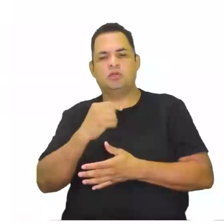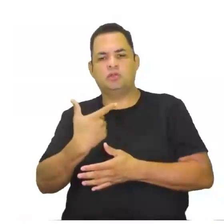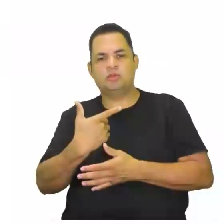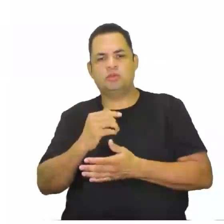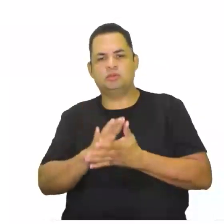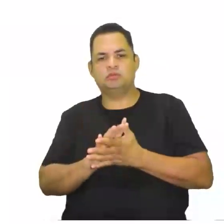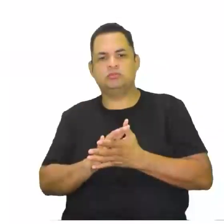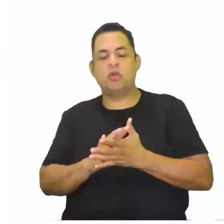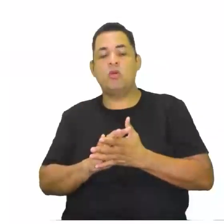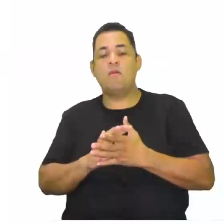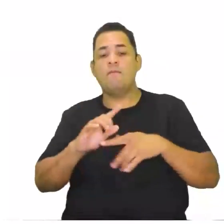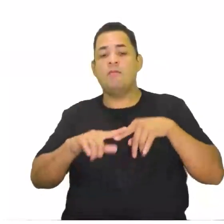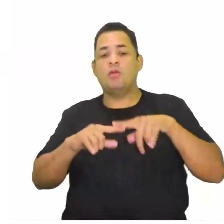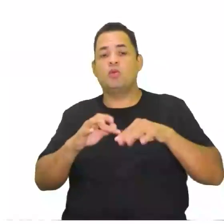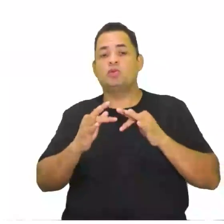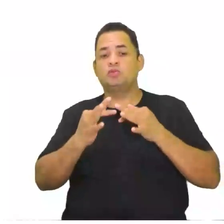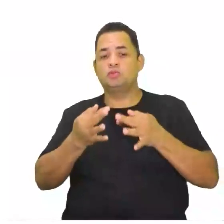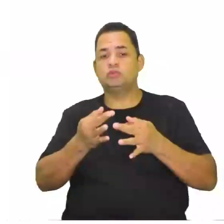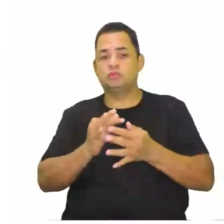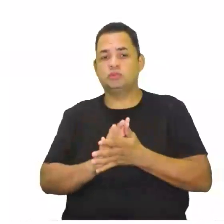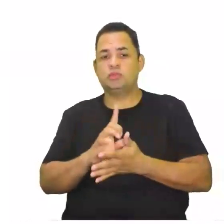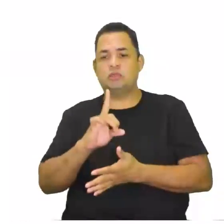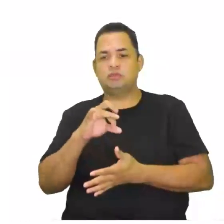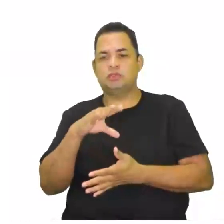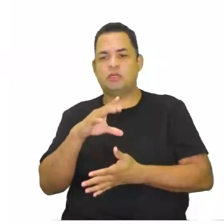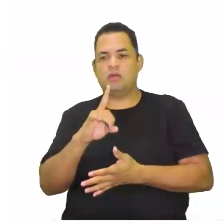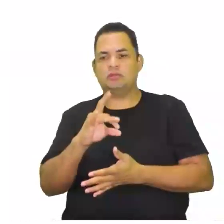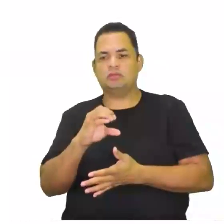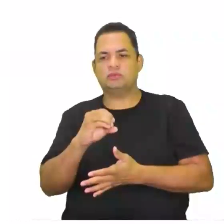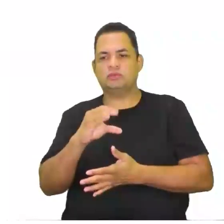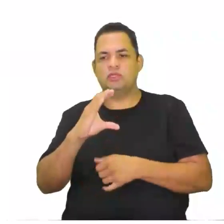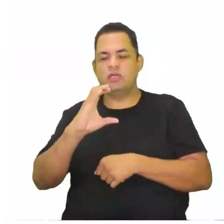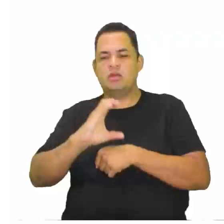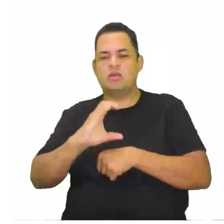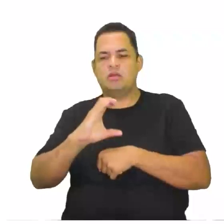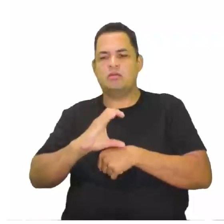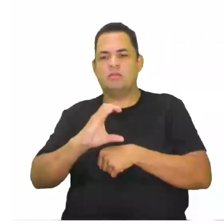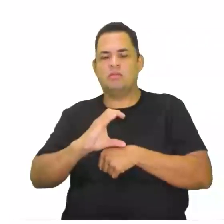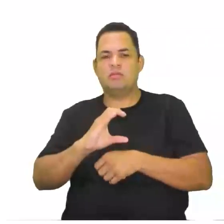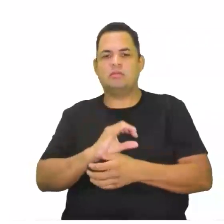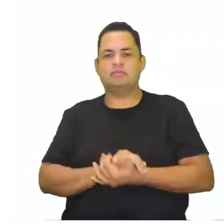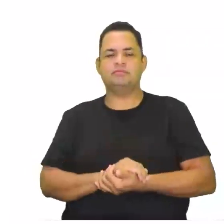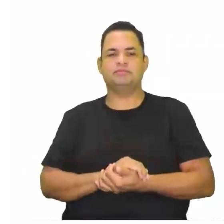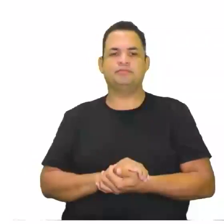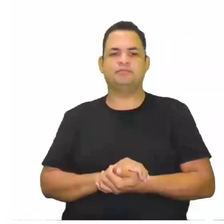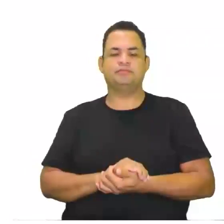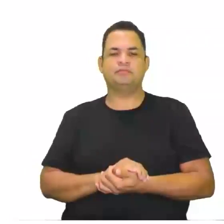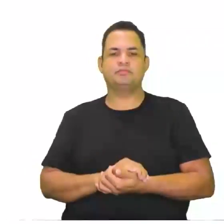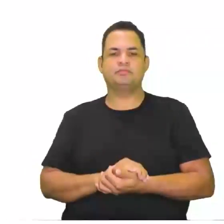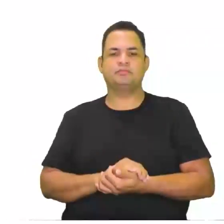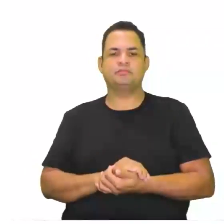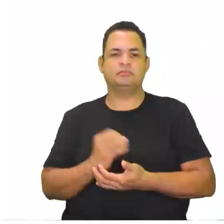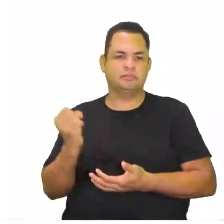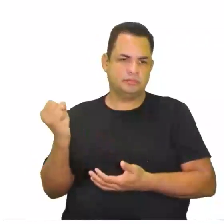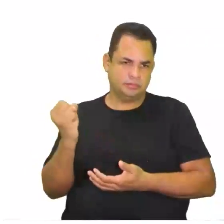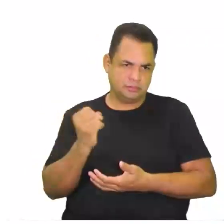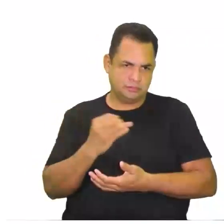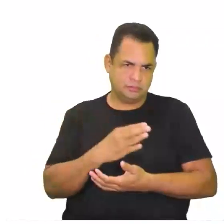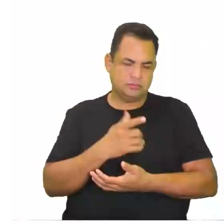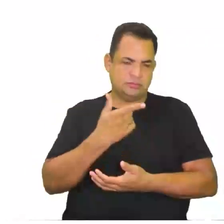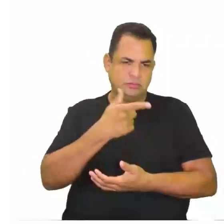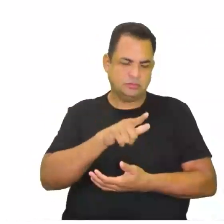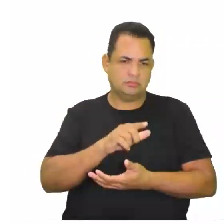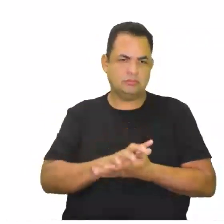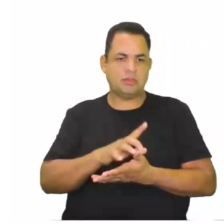vai ser apenas o dióxido de carbono, o gás carbônico, CO2. E novamente a gente tem